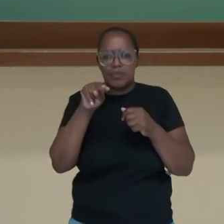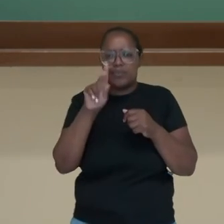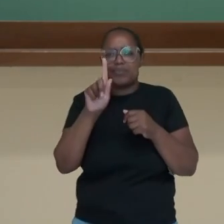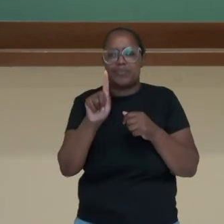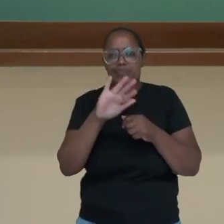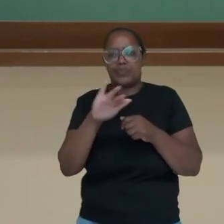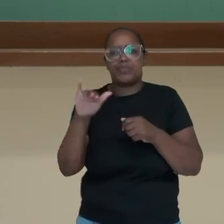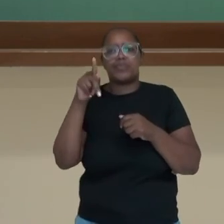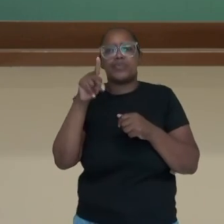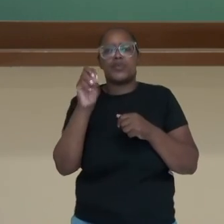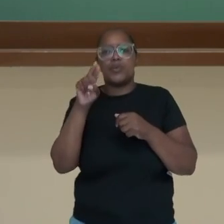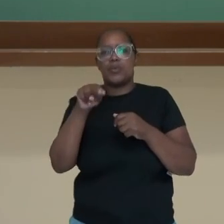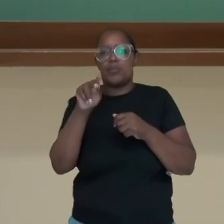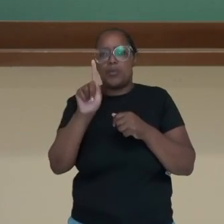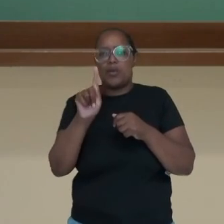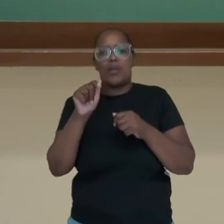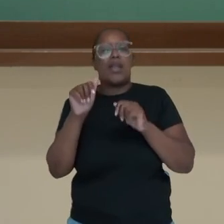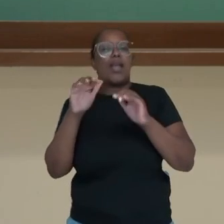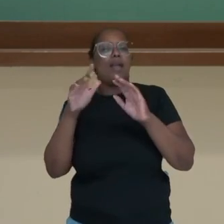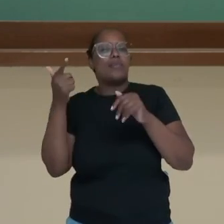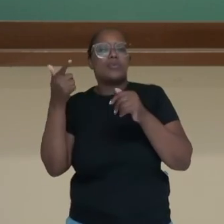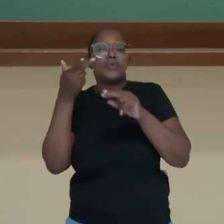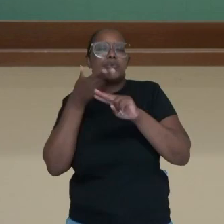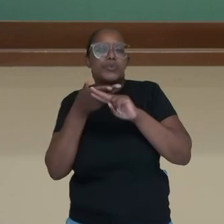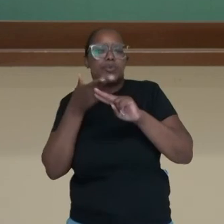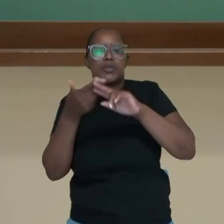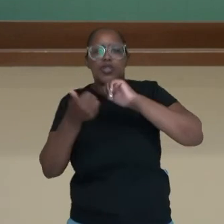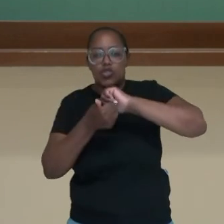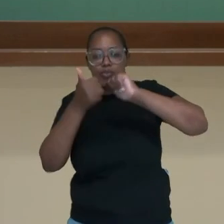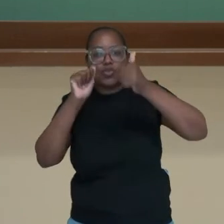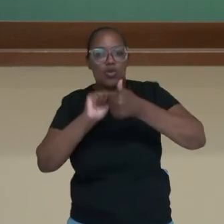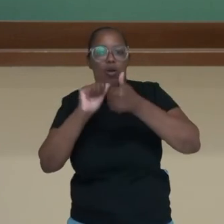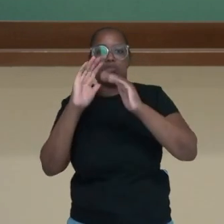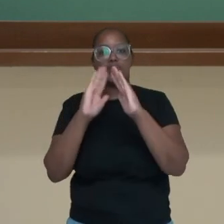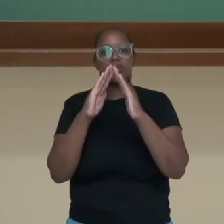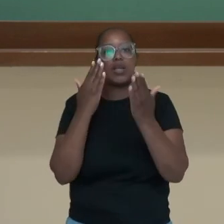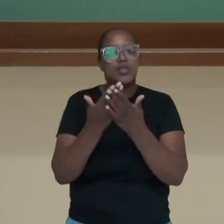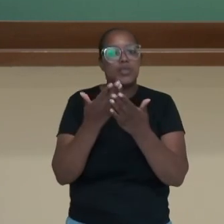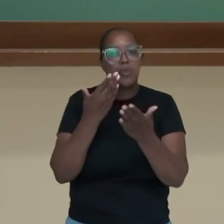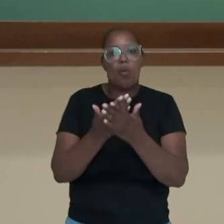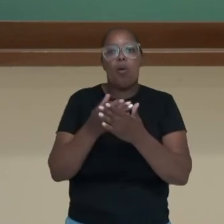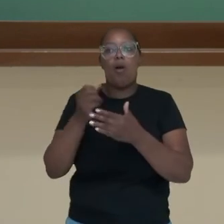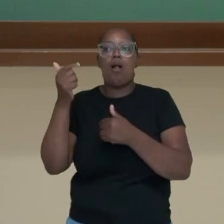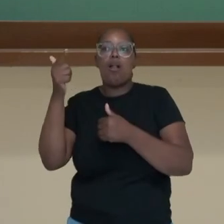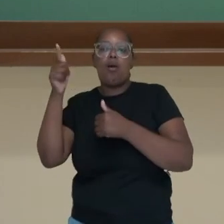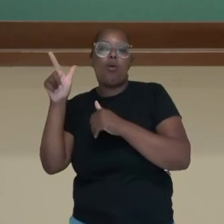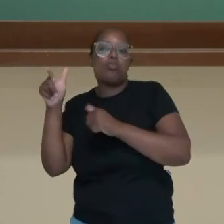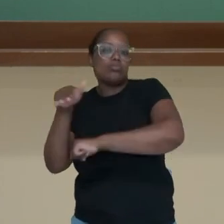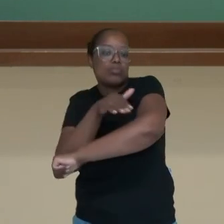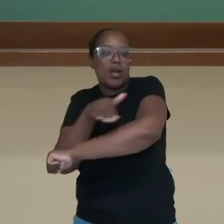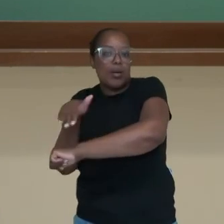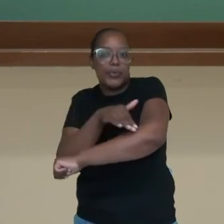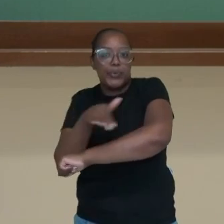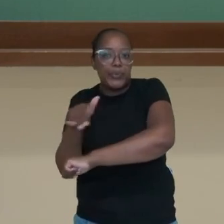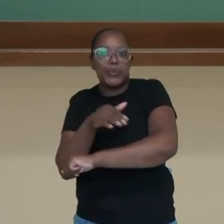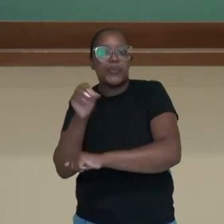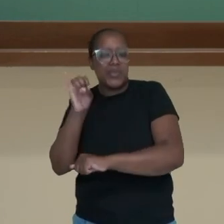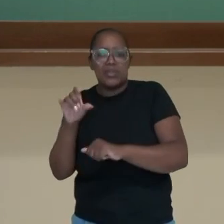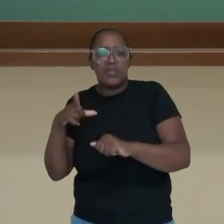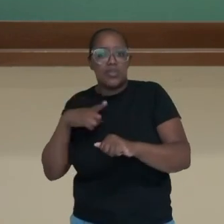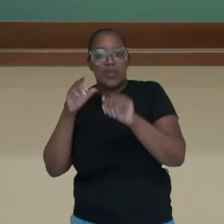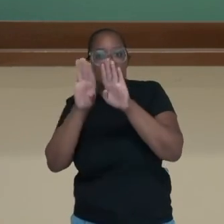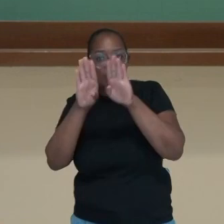é determinado ali quantos pontos vai ser naquele momento, ali naquela determinada